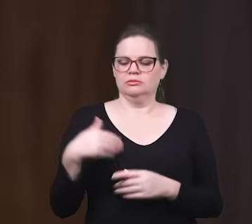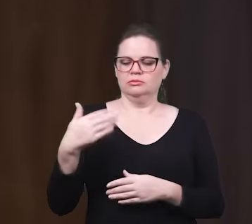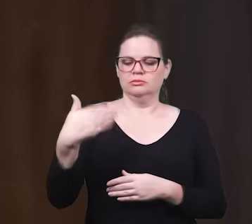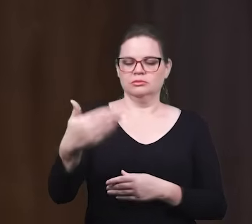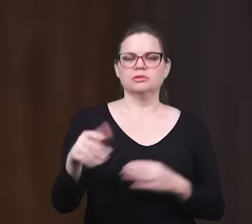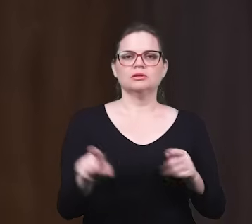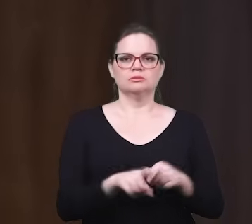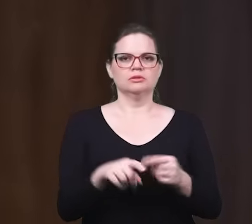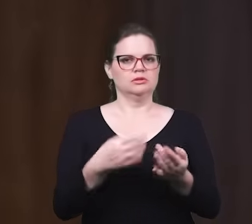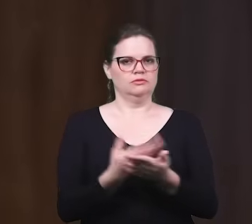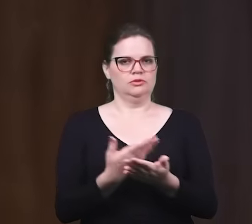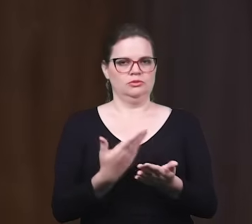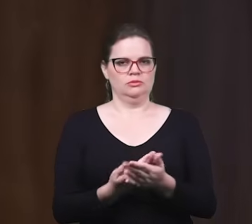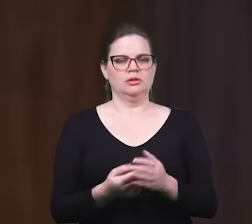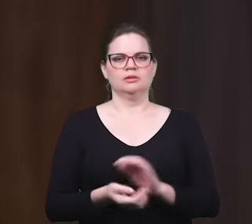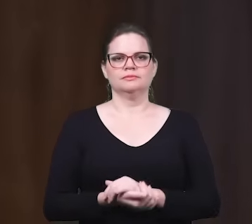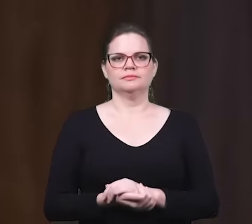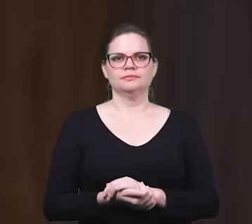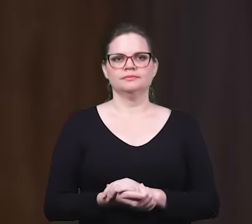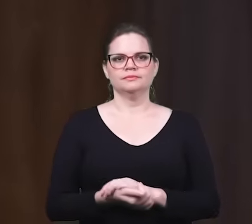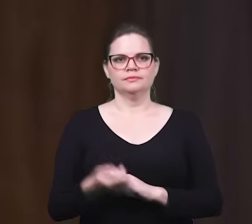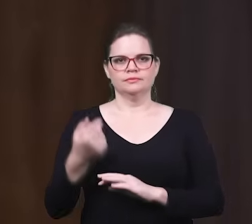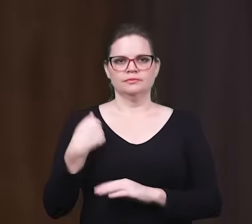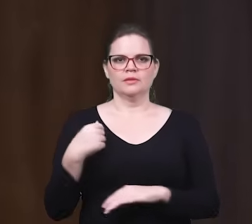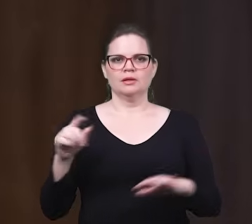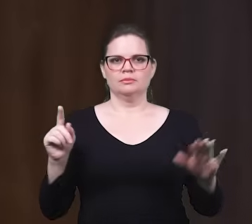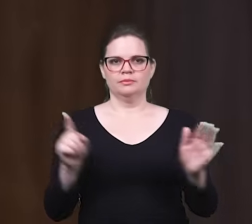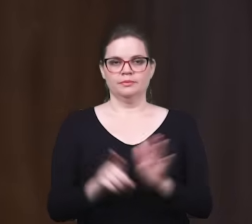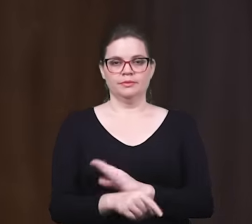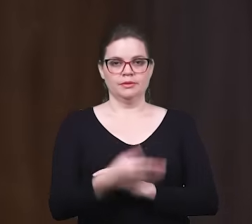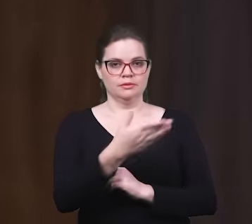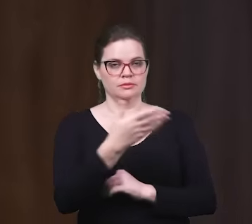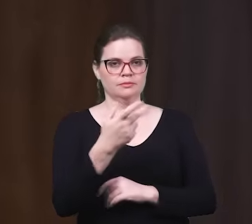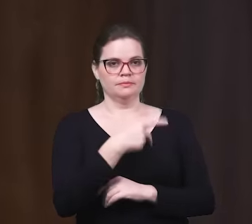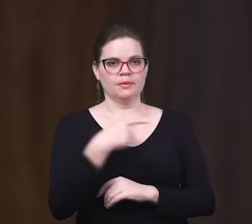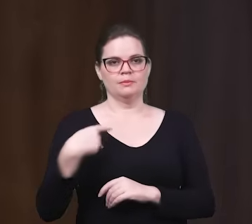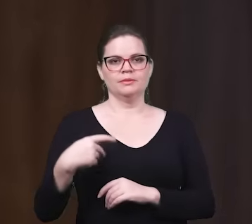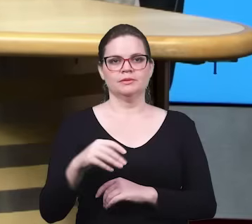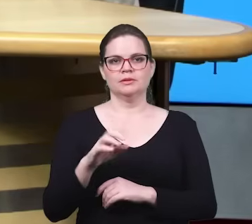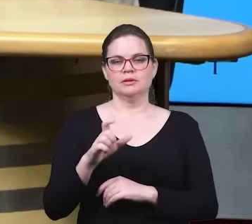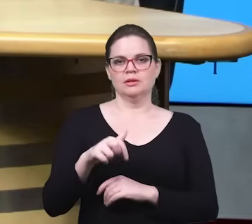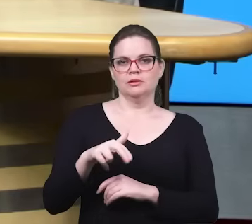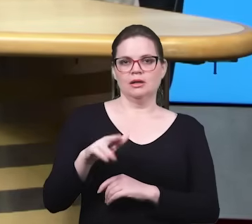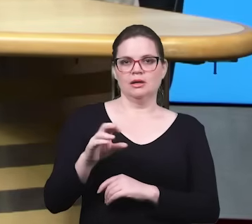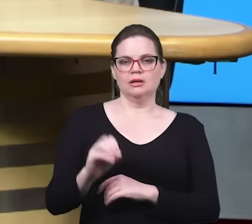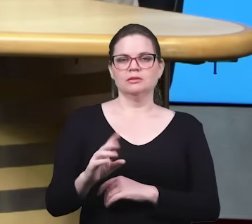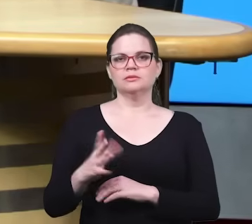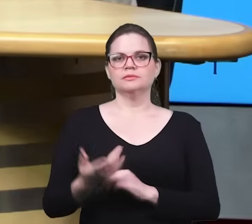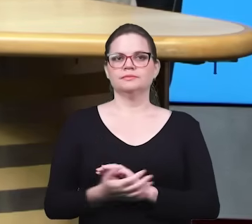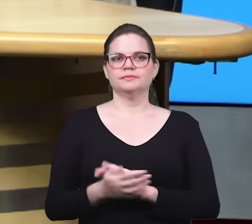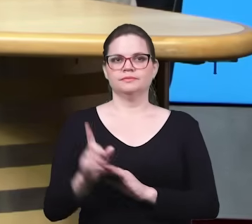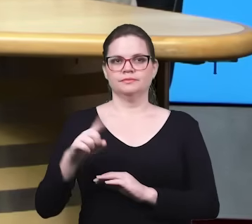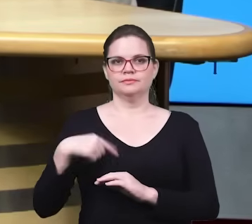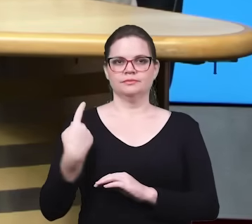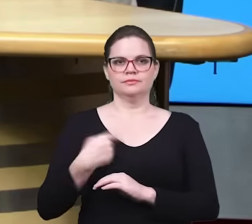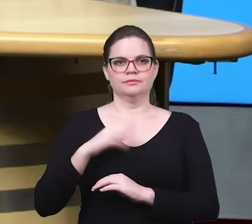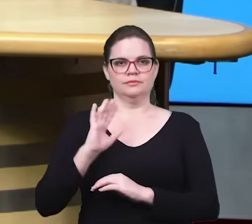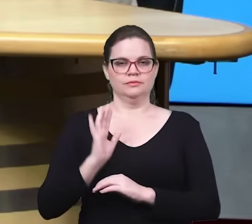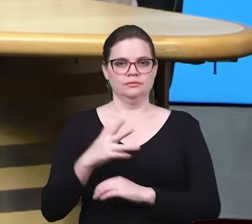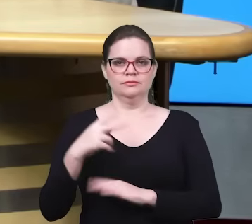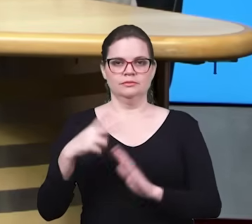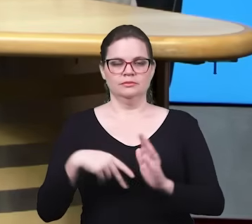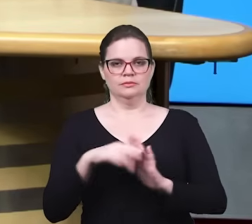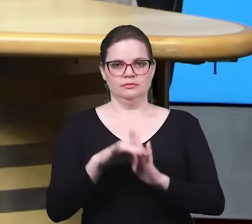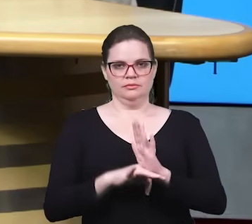isso. E eu queria até fazer uma pergunta aqui ao pastor Leonardo. Como nós observamos aqui no